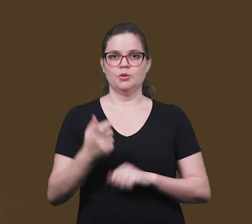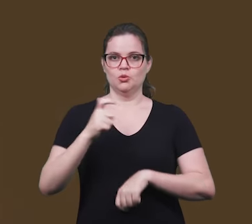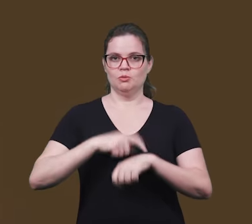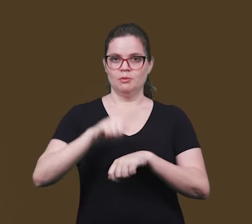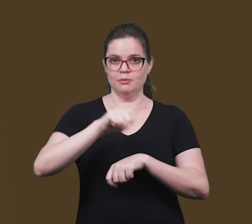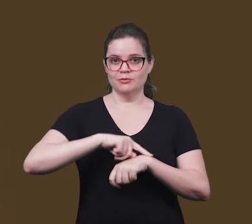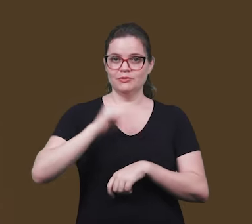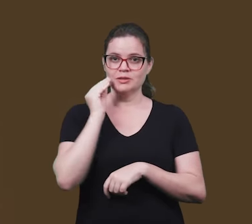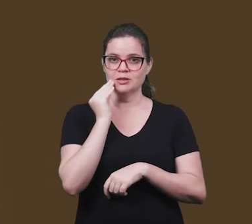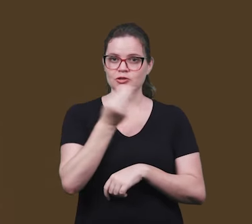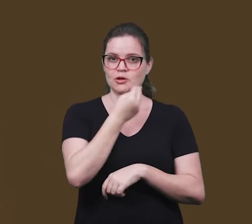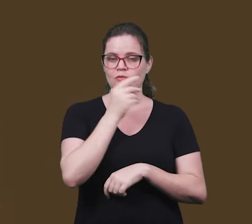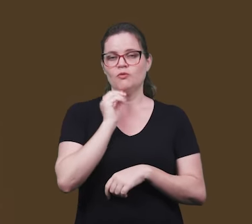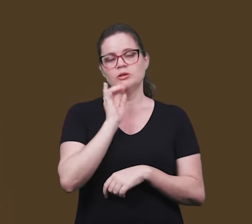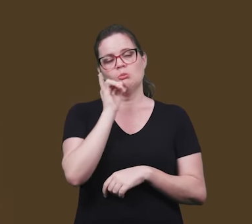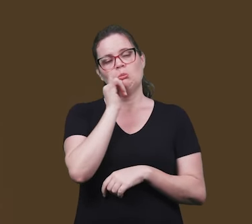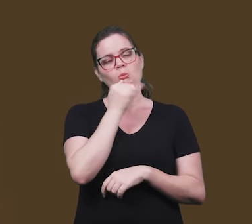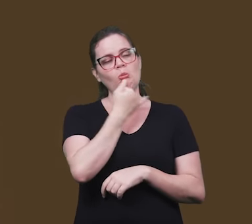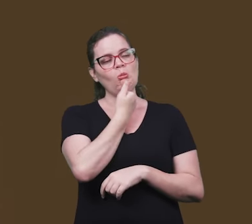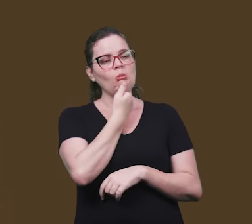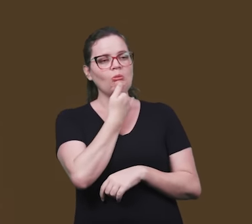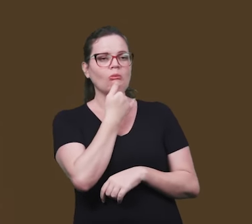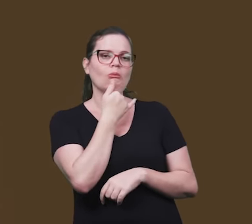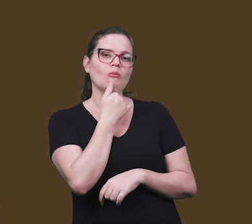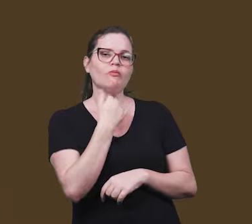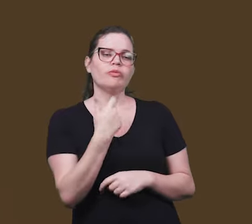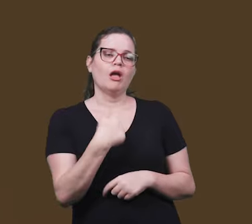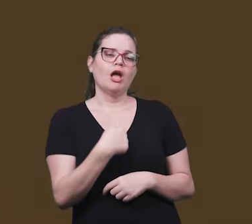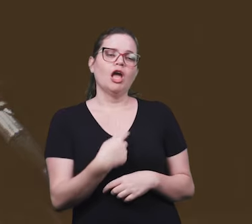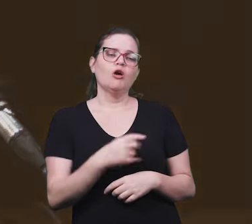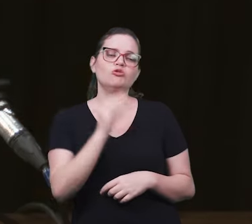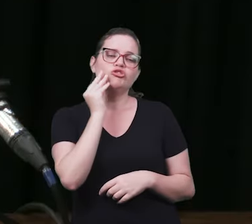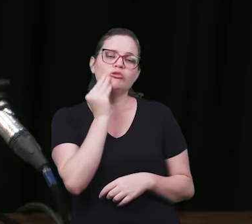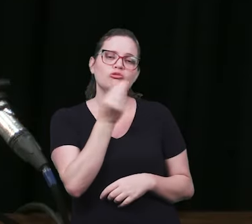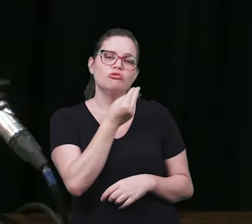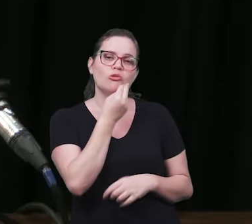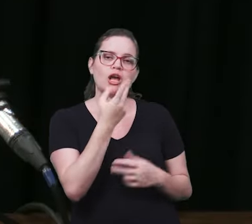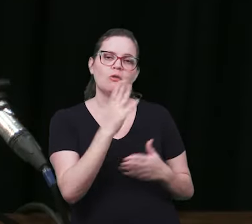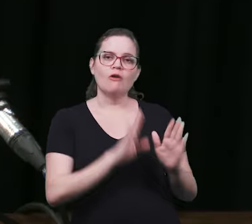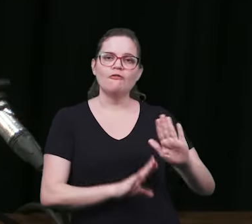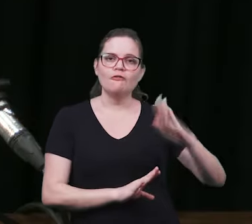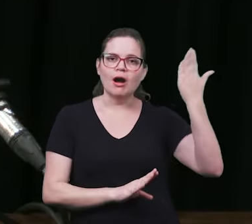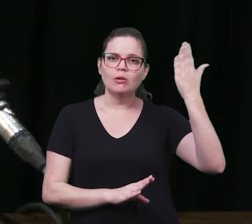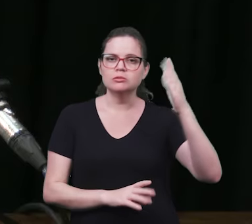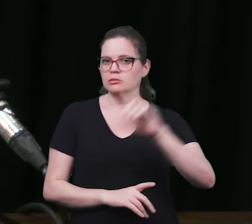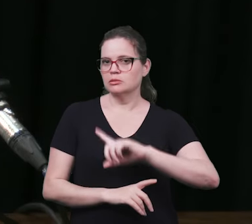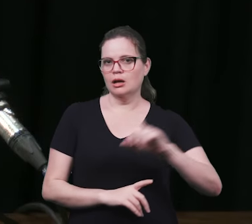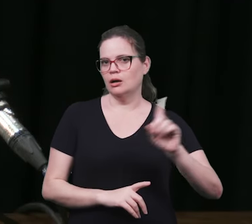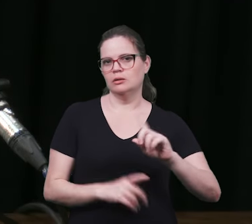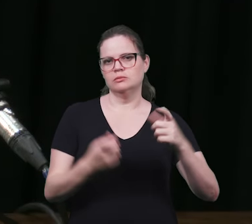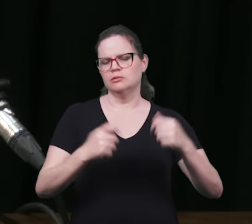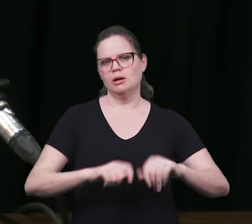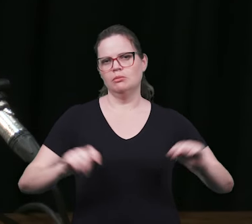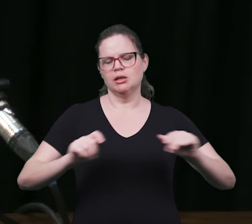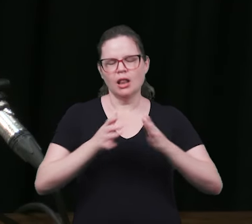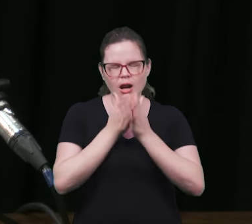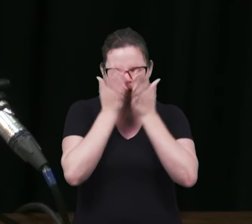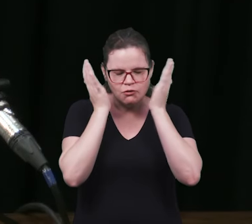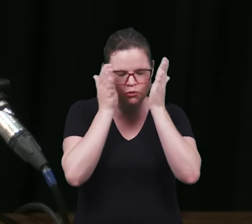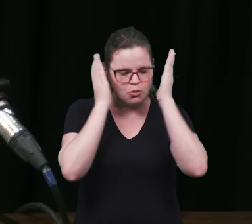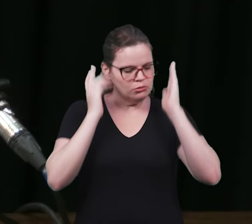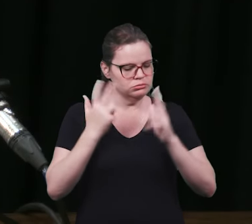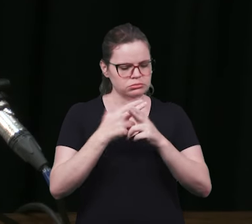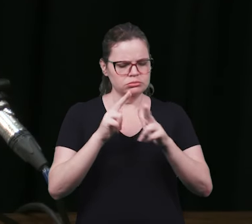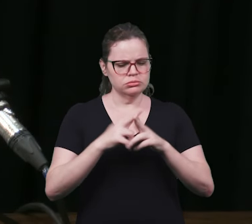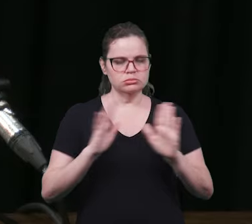mostreis contritos como os hipócritas. Está em Mateus 6,16. Nós não precisamos externar